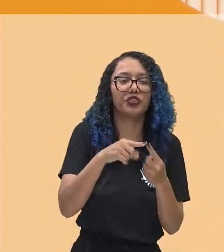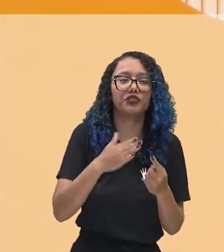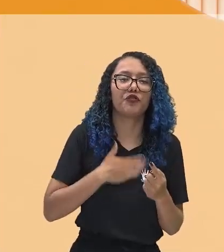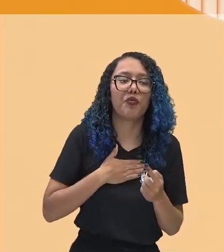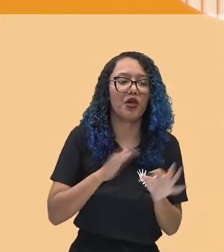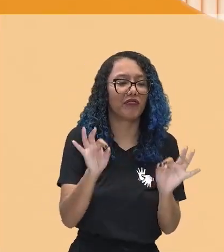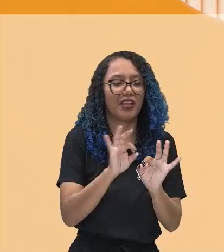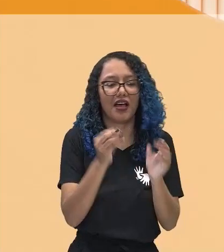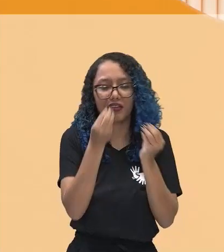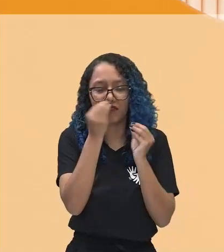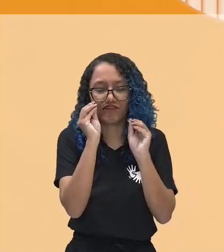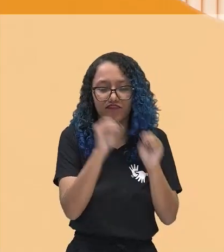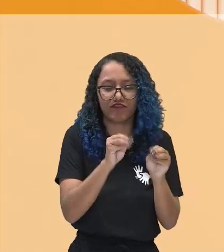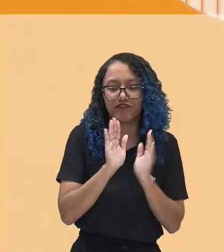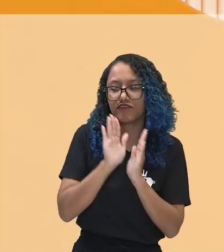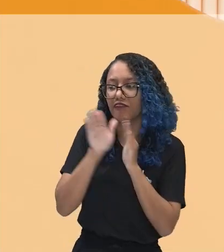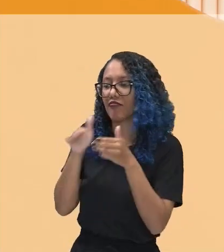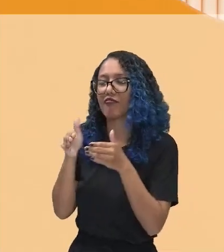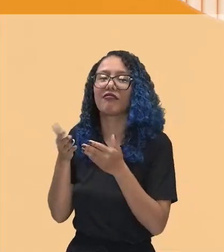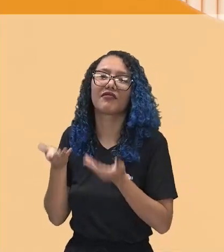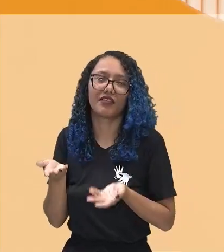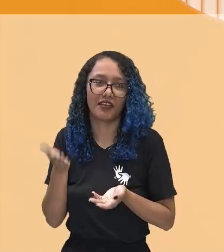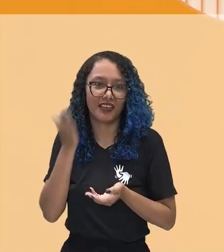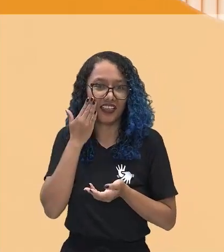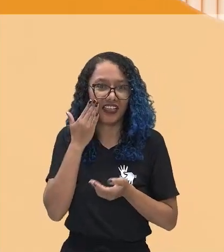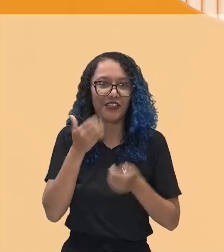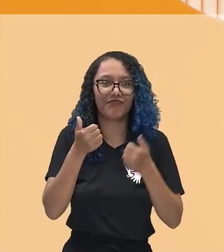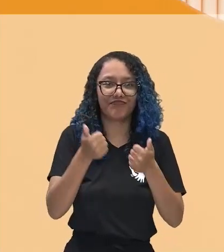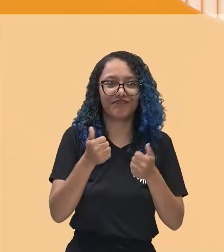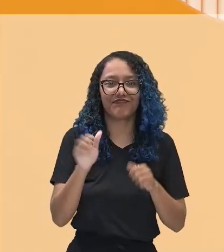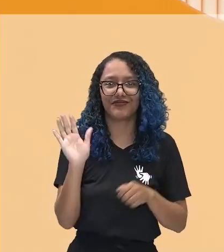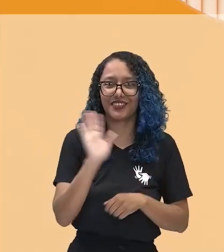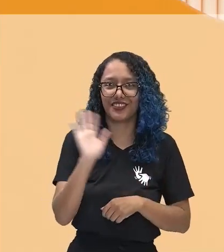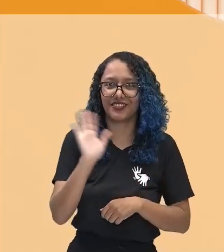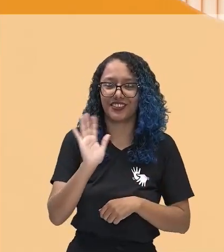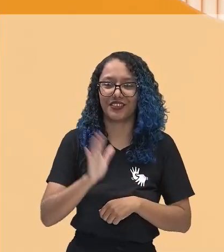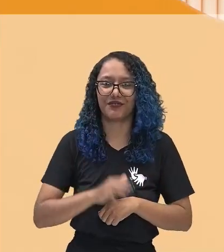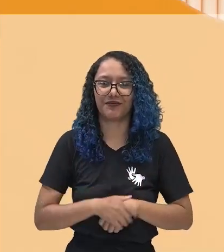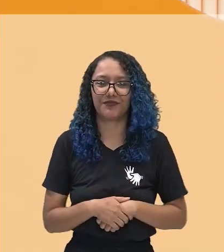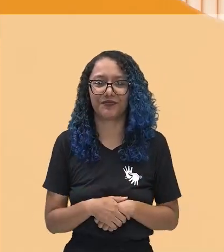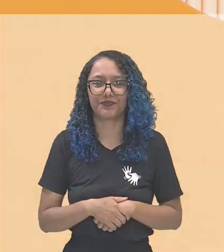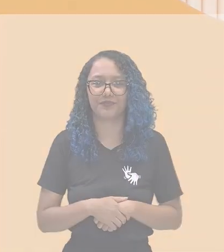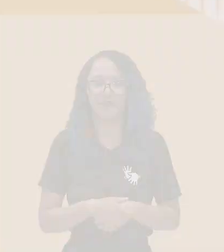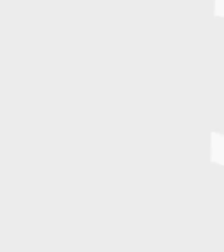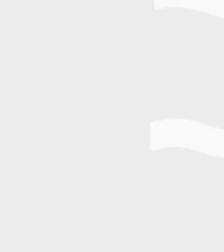que é construir o nosso próprio existir. Até a próxima, pessoal!